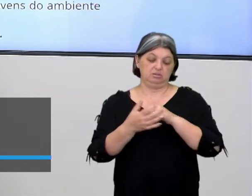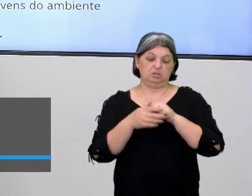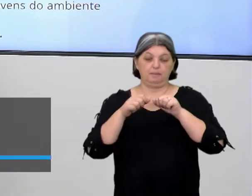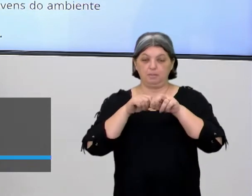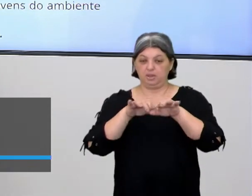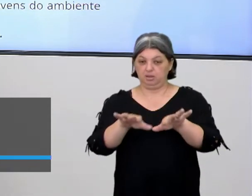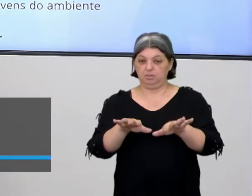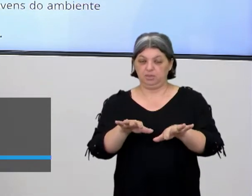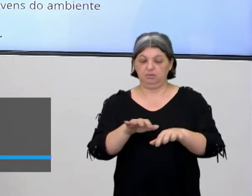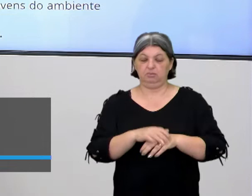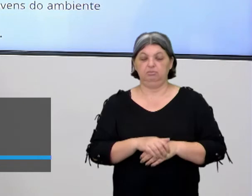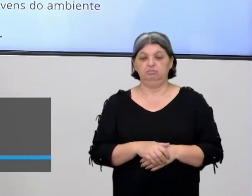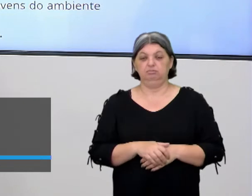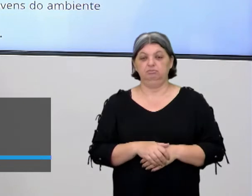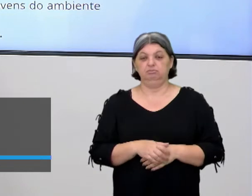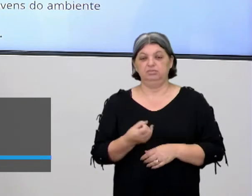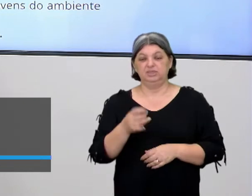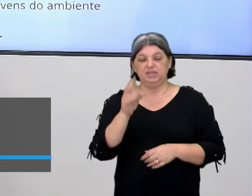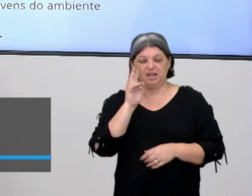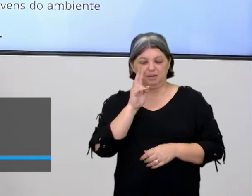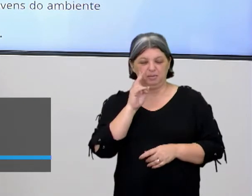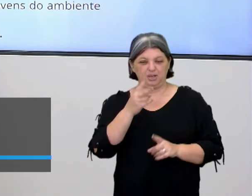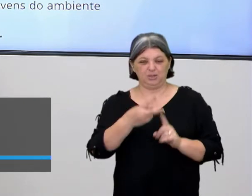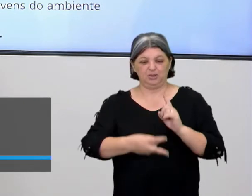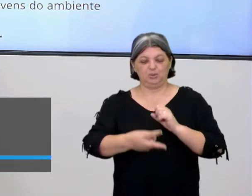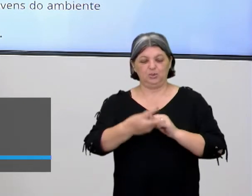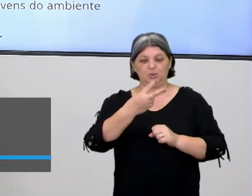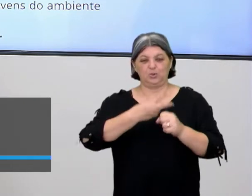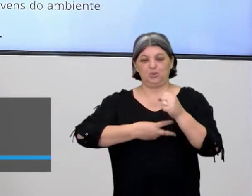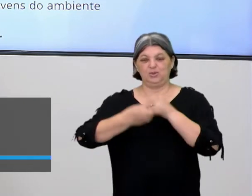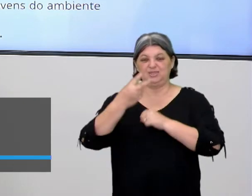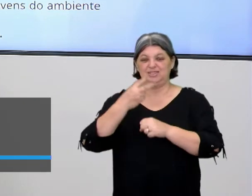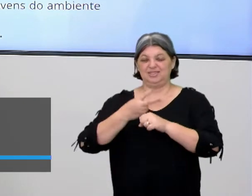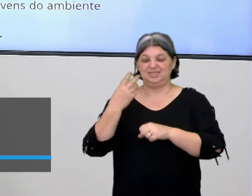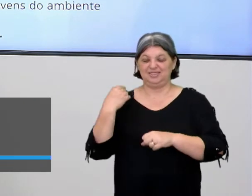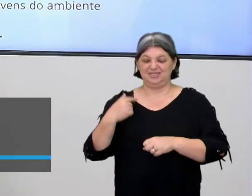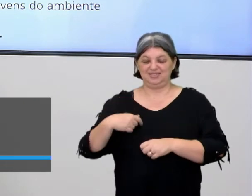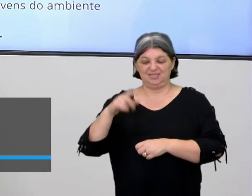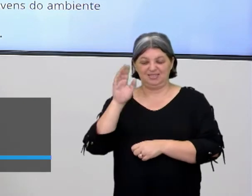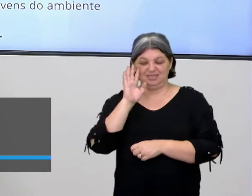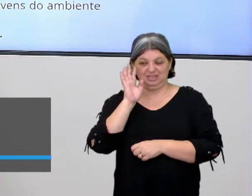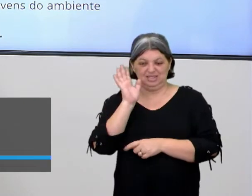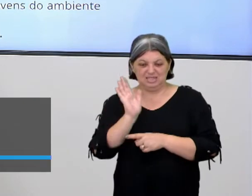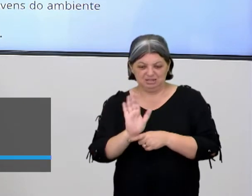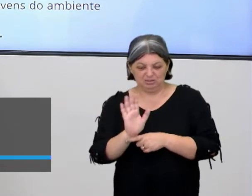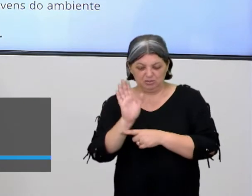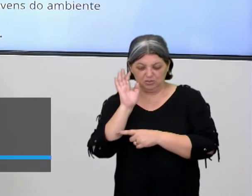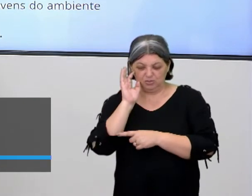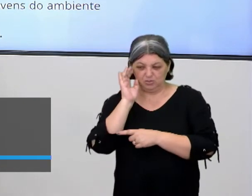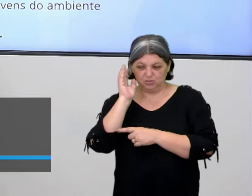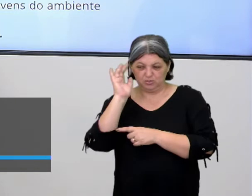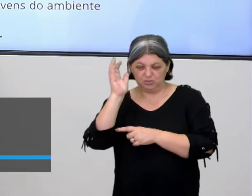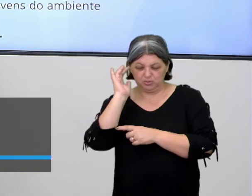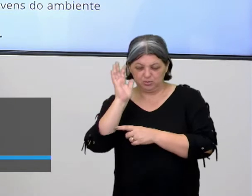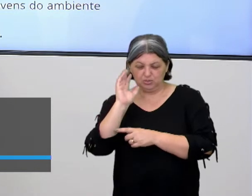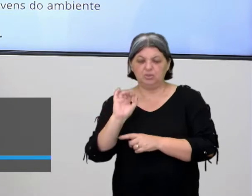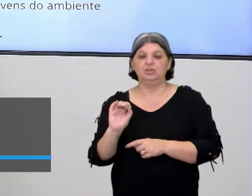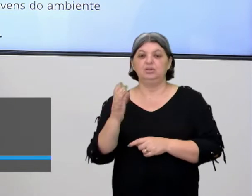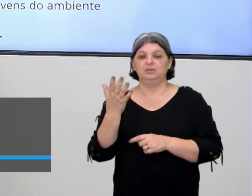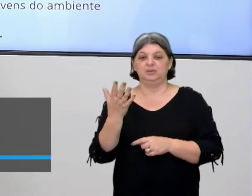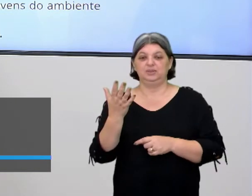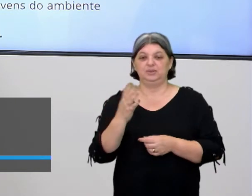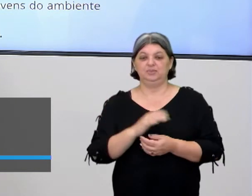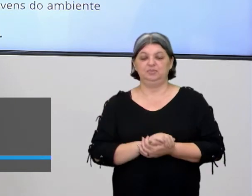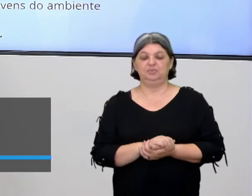lembrar praticamente aí há 2 anos atrás, vai passar um filme na cabeça e dizer, meu Deus do céu, o que aconteceu, né?